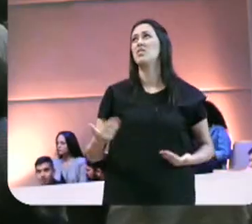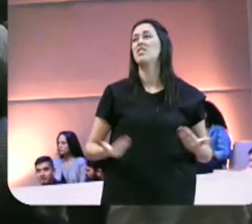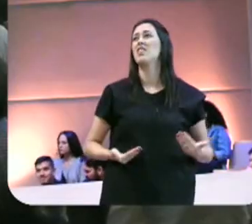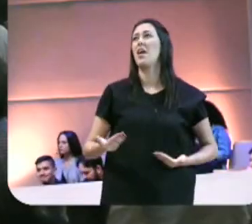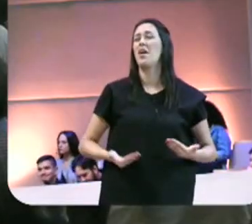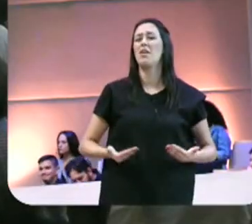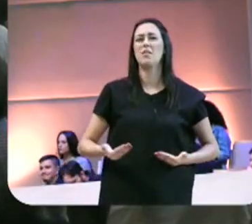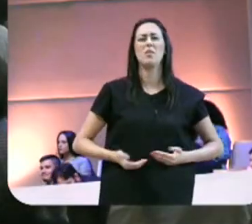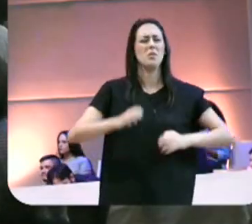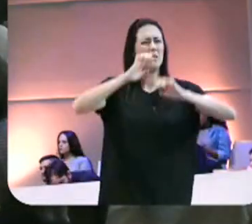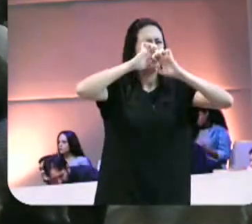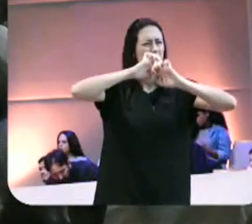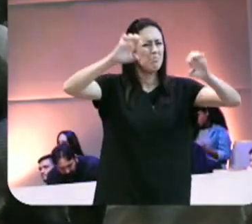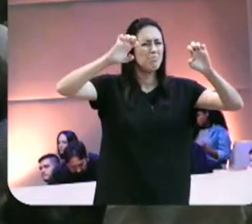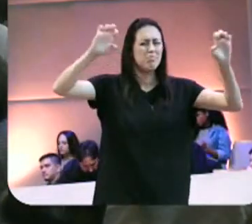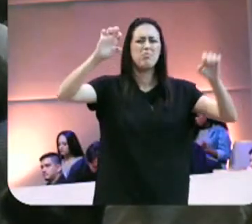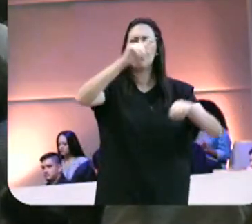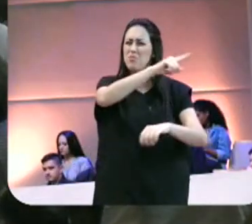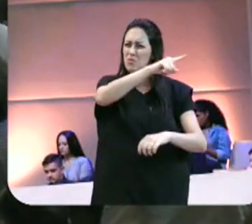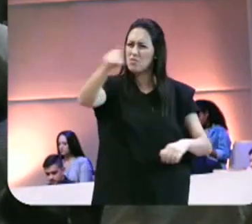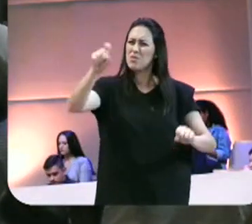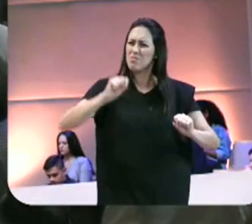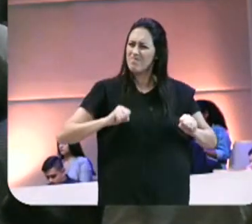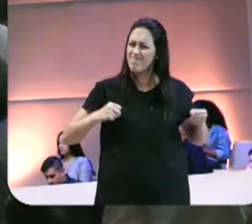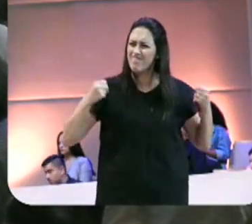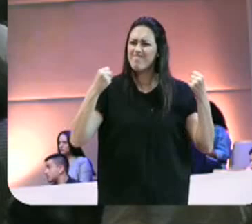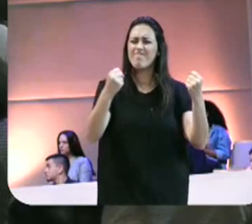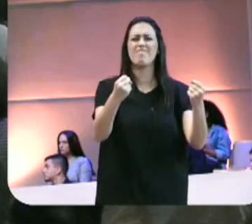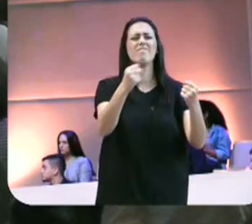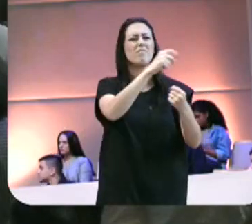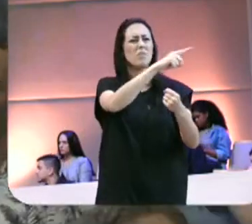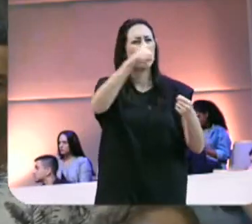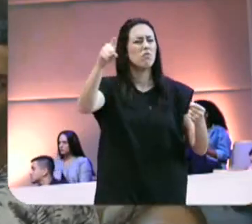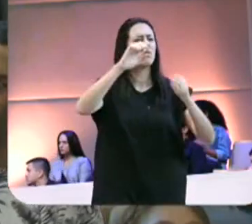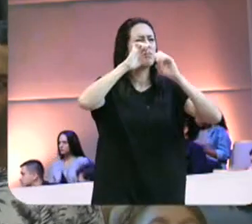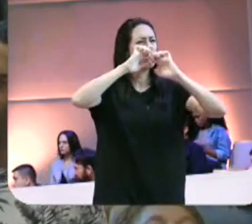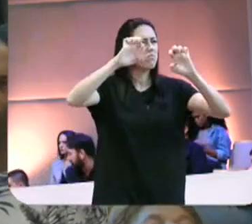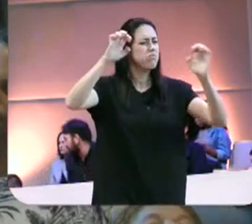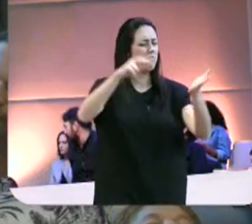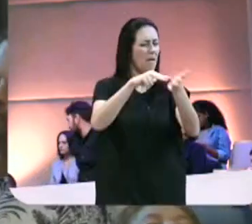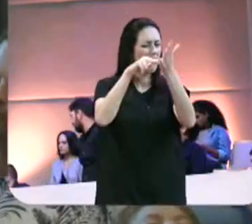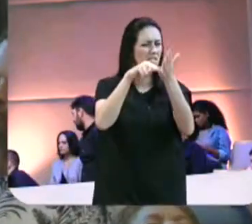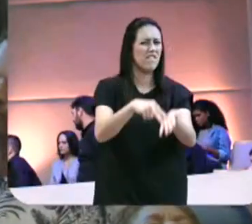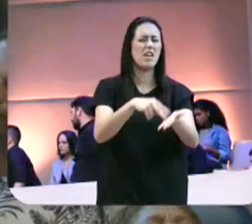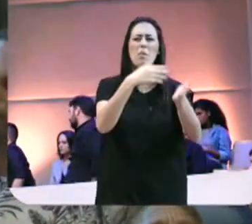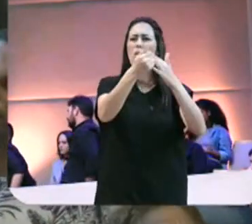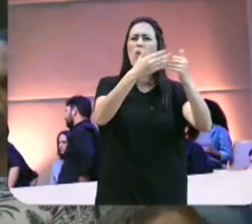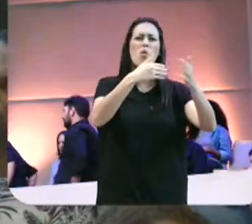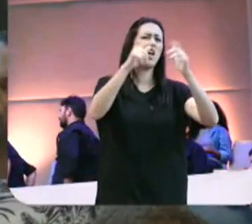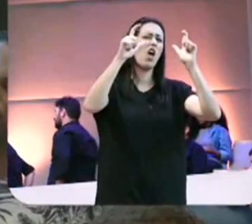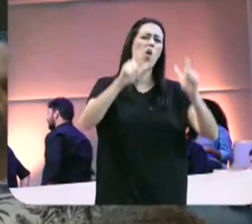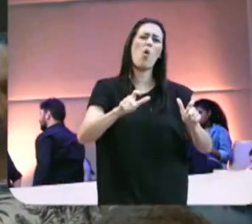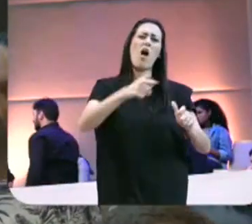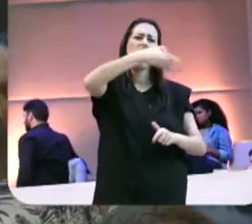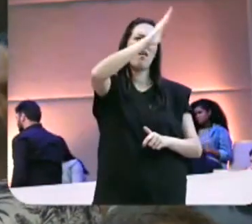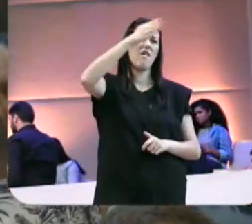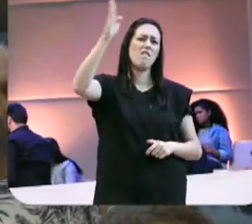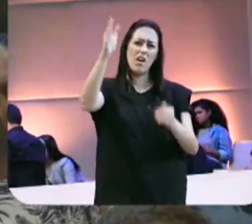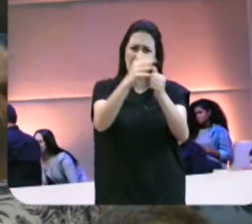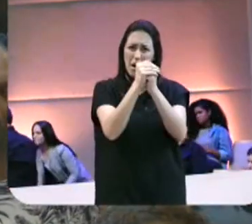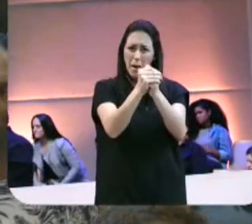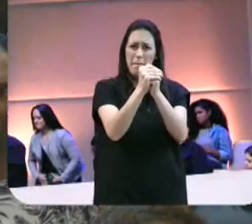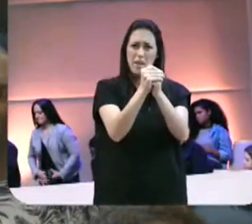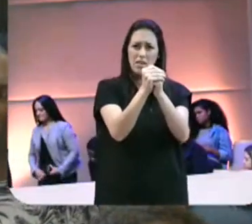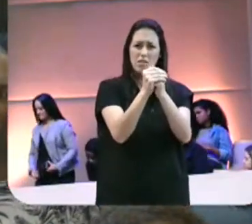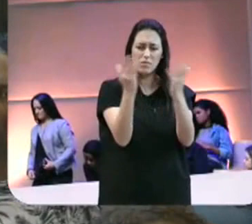Que essa palavra esteja sobre você e que você leve essa palavra com ousadia aonde quer que Jesus te enviar. Amém? Ora